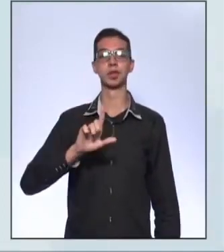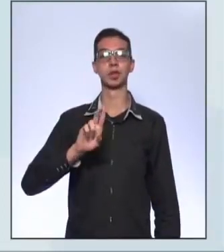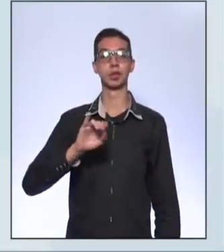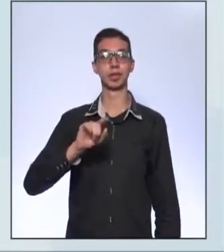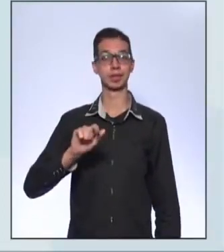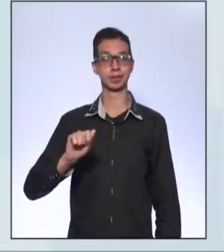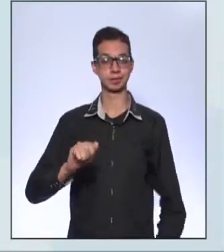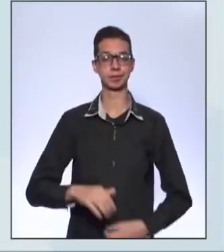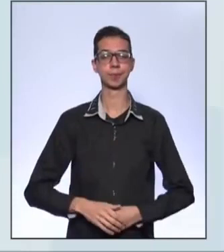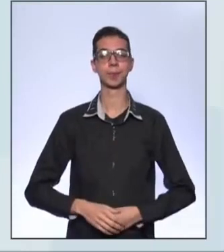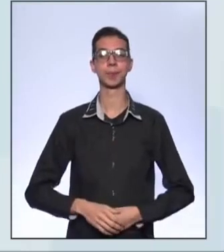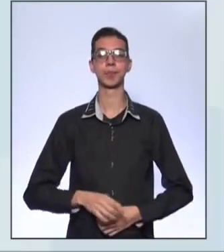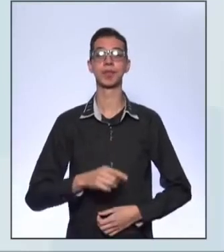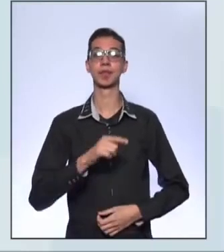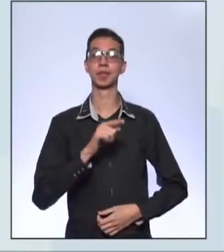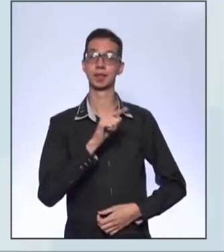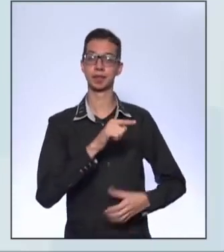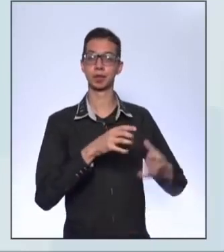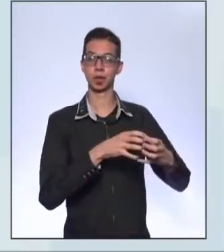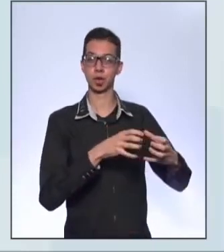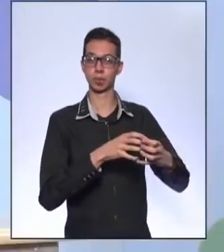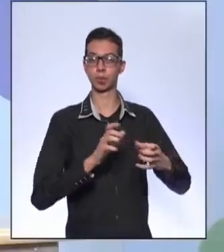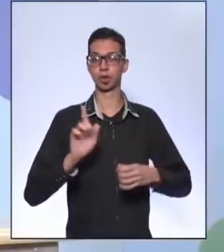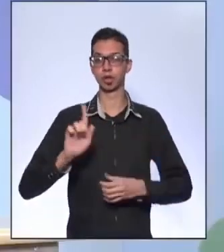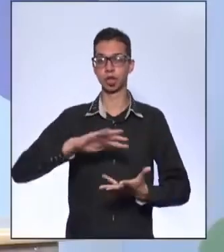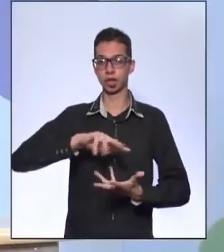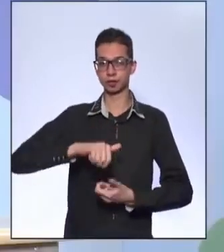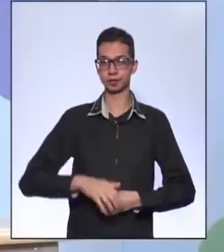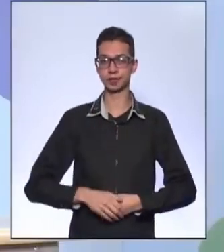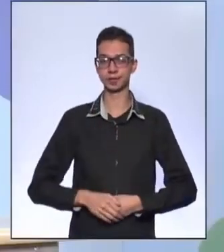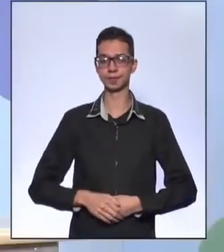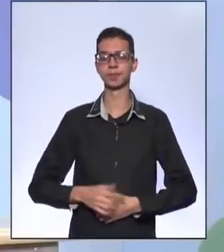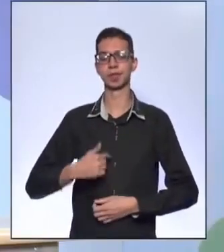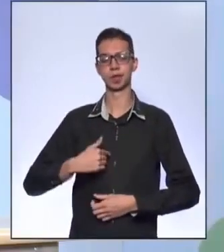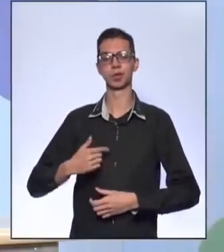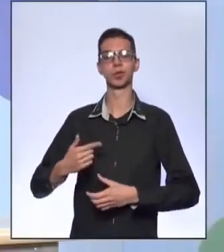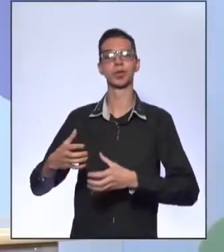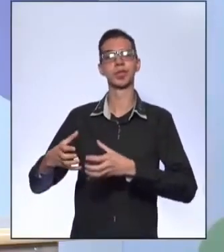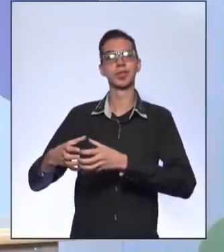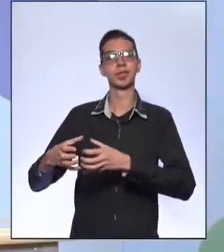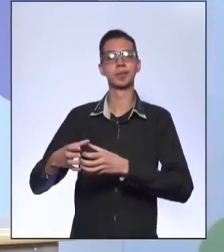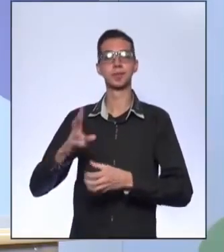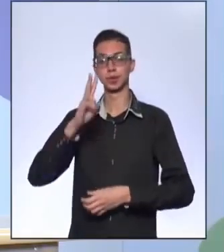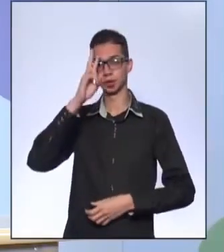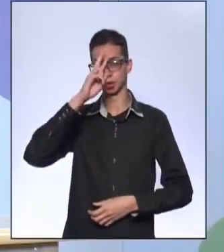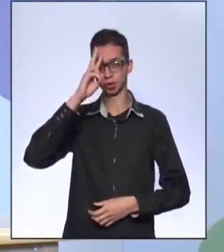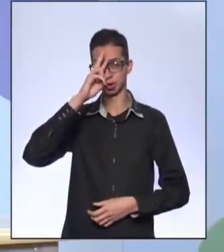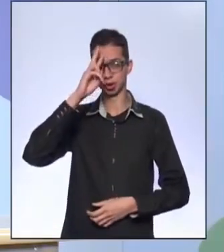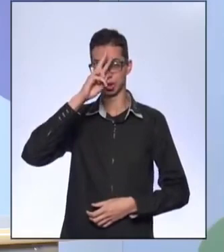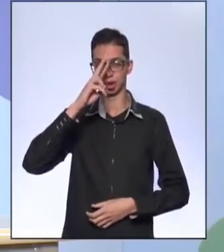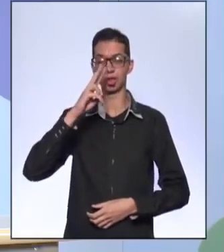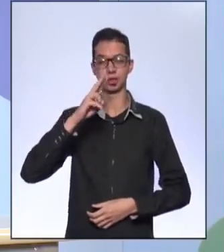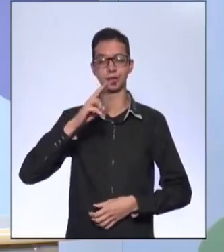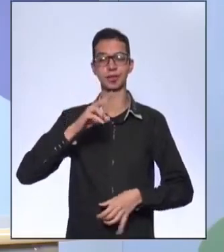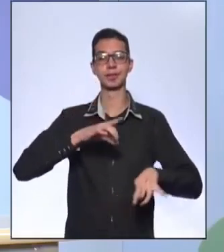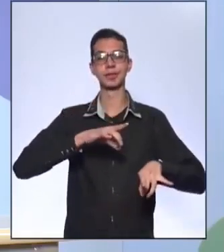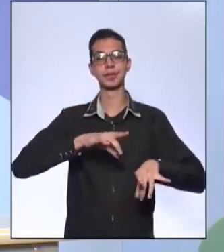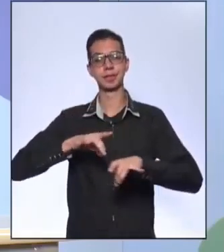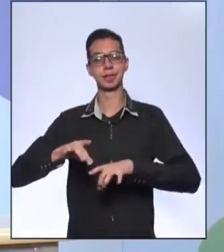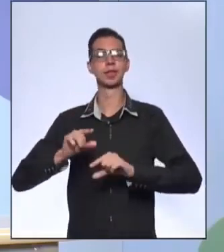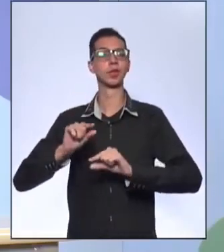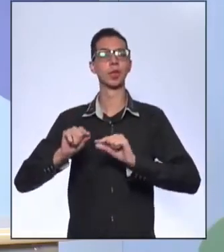do professor Antônio daqui de geografia e eu da equipe de história do ensino médio do centro de mídias da Educação de São Paulo